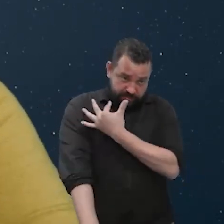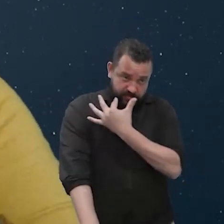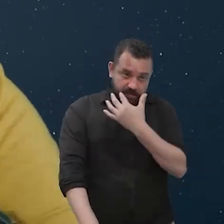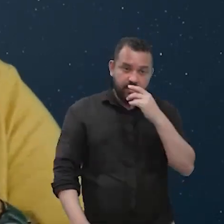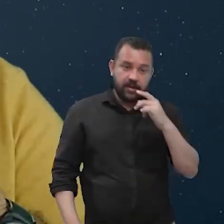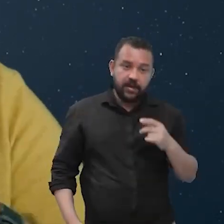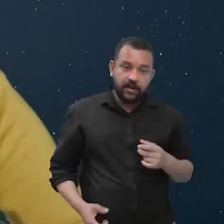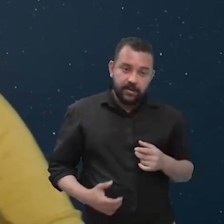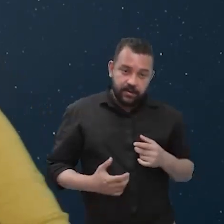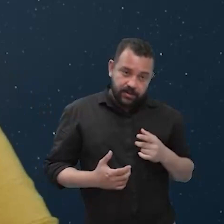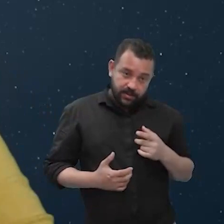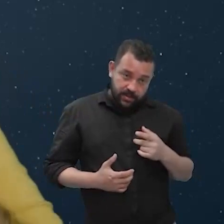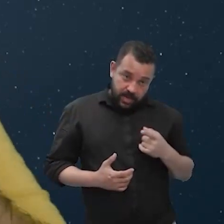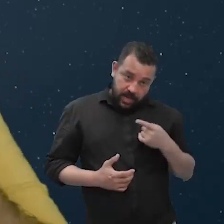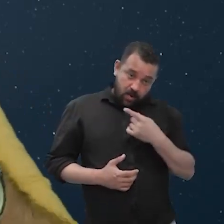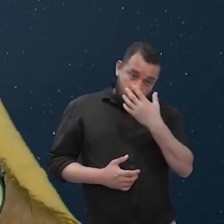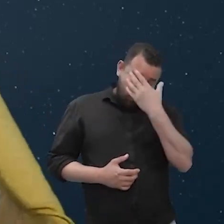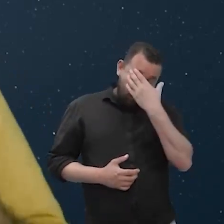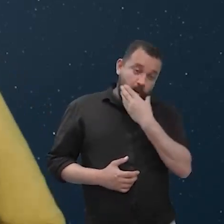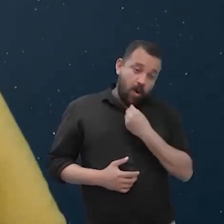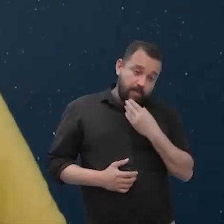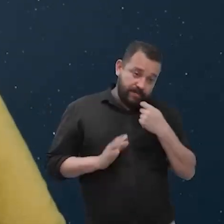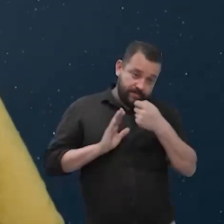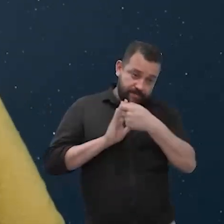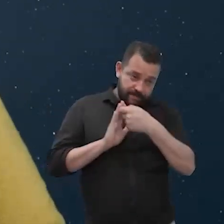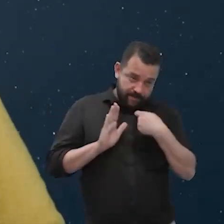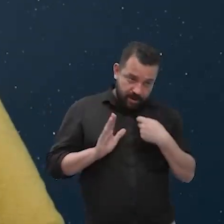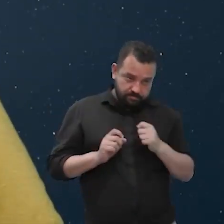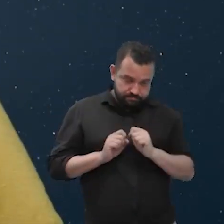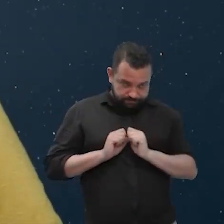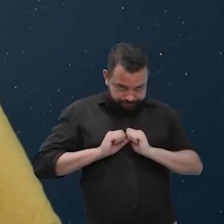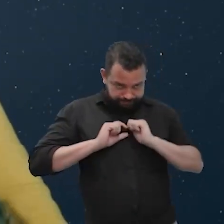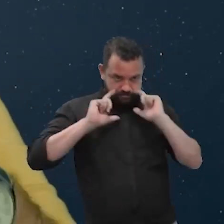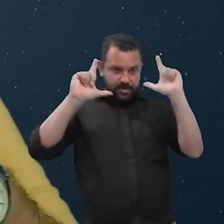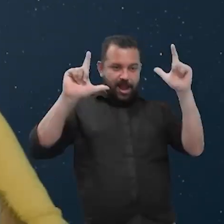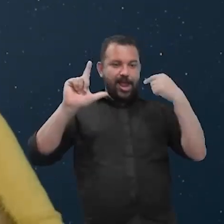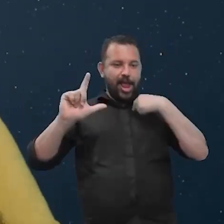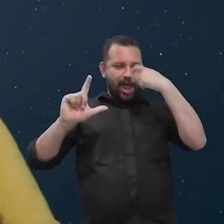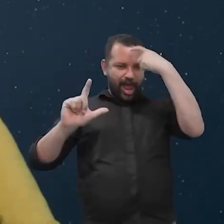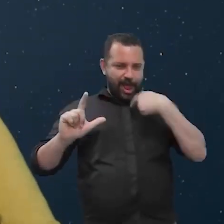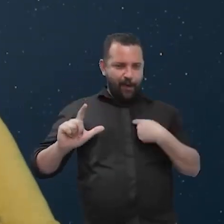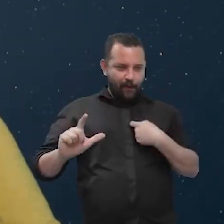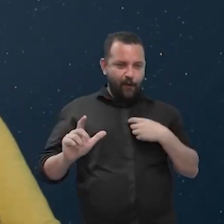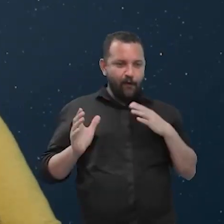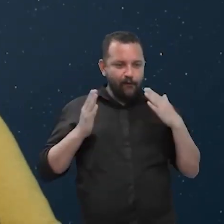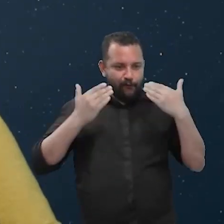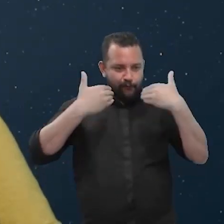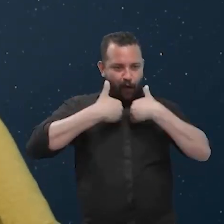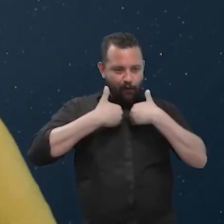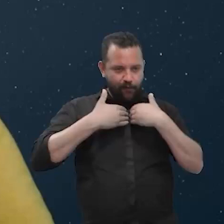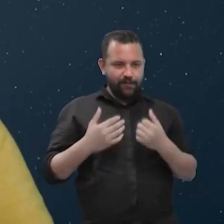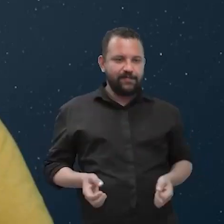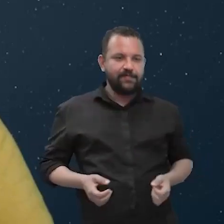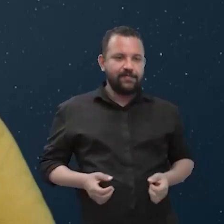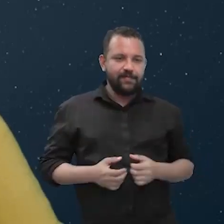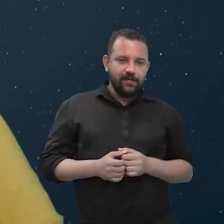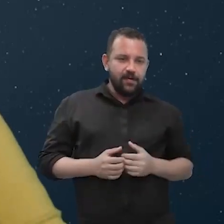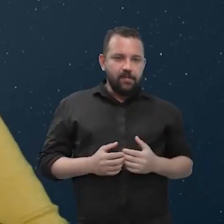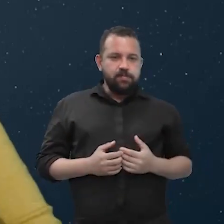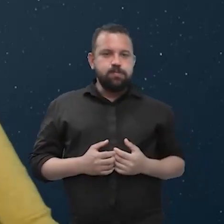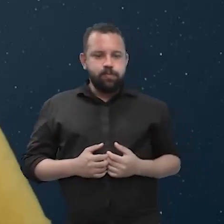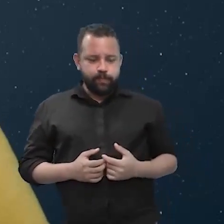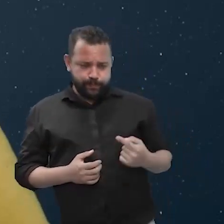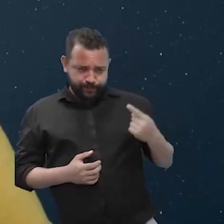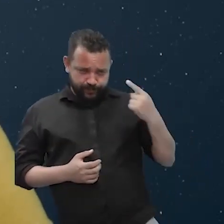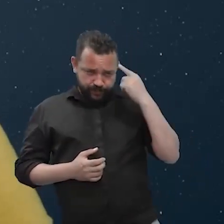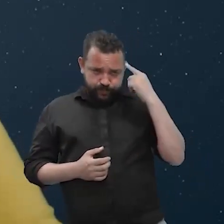o autor, ele se coloca em destaque. O foco é ele mesmo. É o que ele pensa, é o